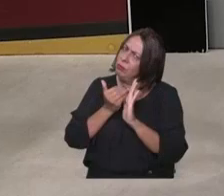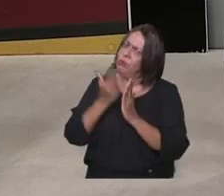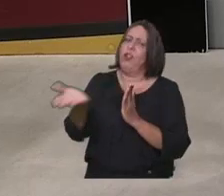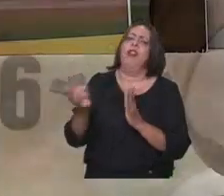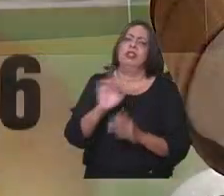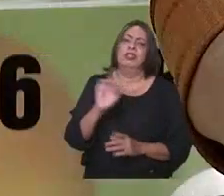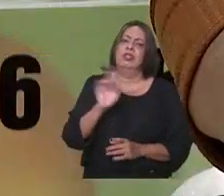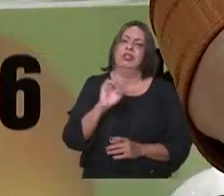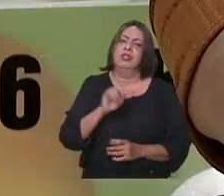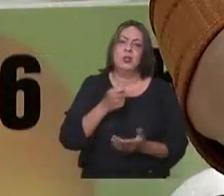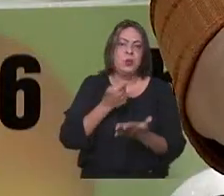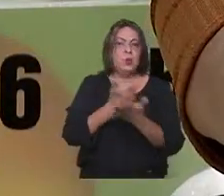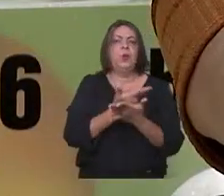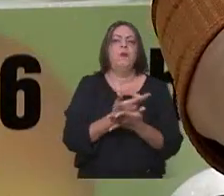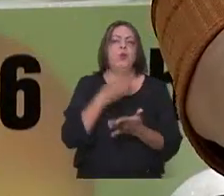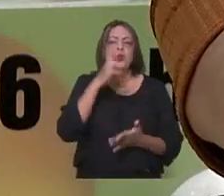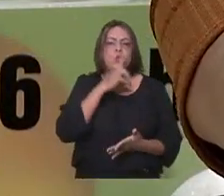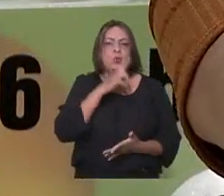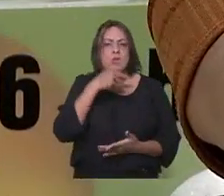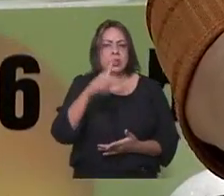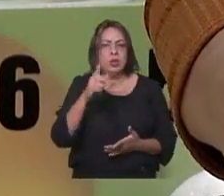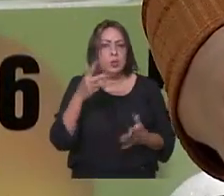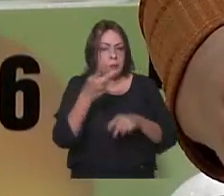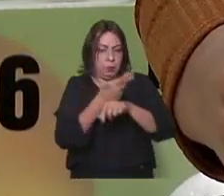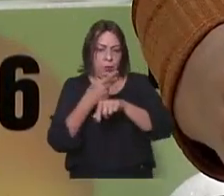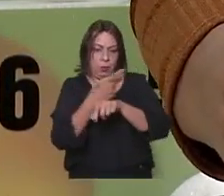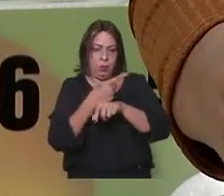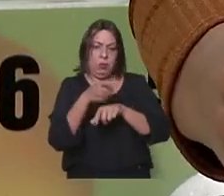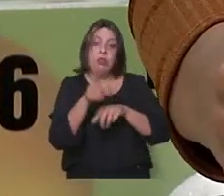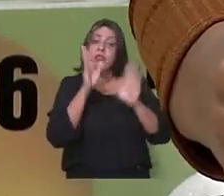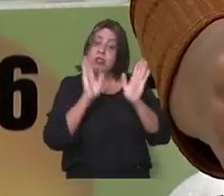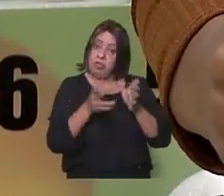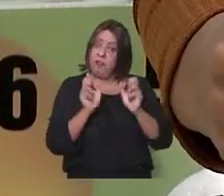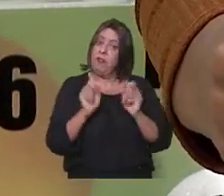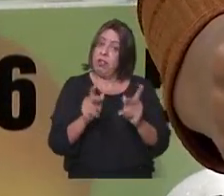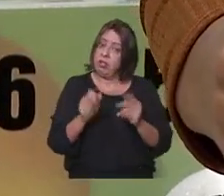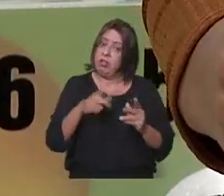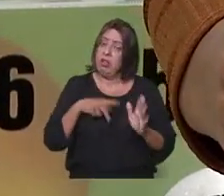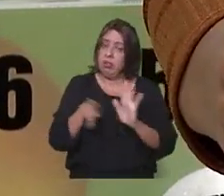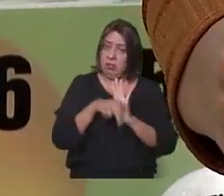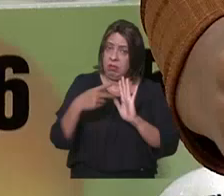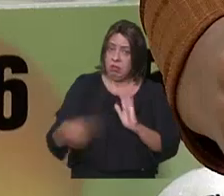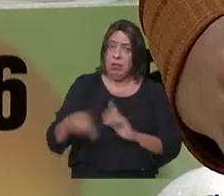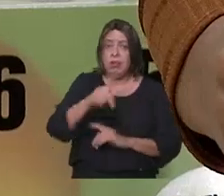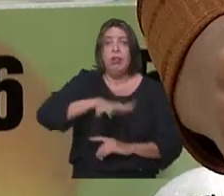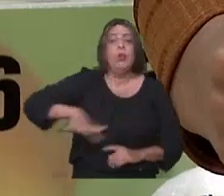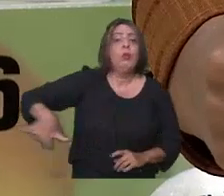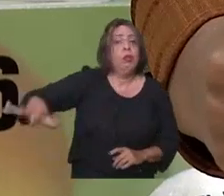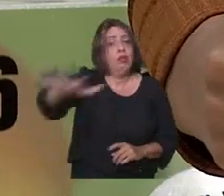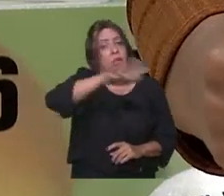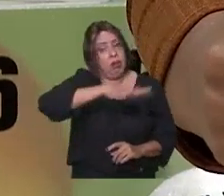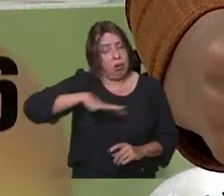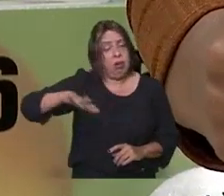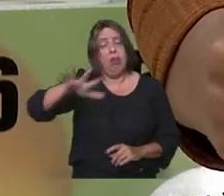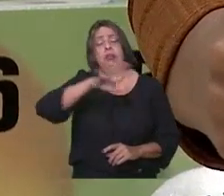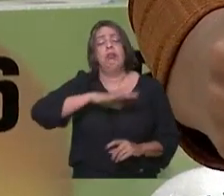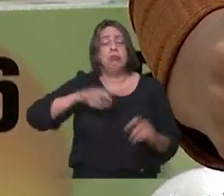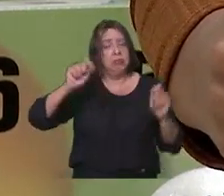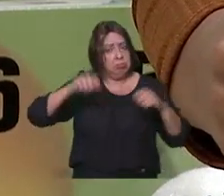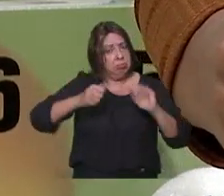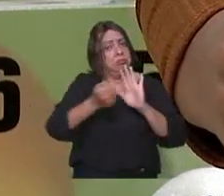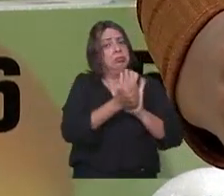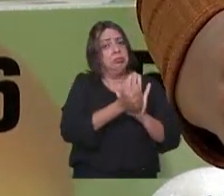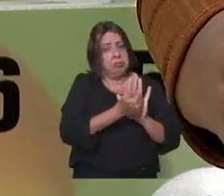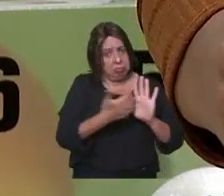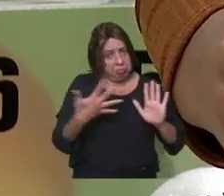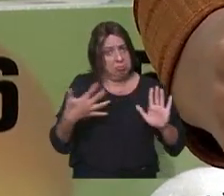adquira o seu. Olha mais uma vez no destaque aí, procura aí, já está disponível com os nossos promotores, nos nossos locais credenciados, pelo